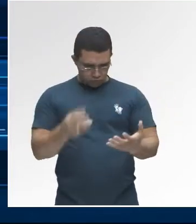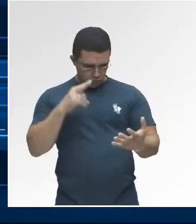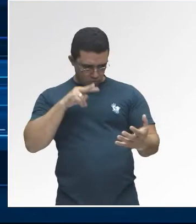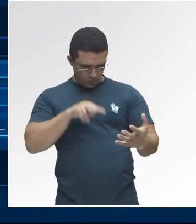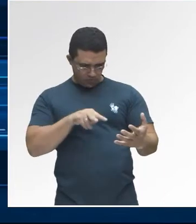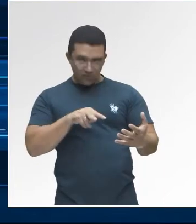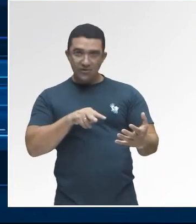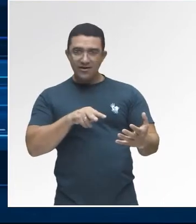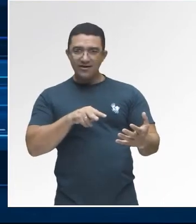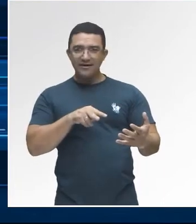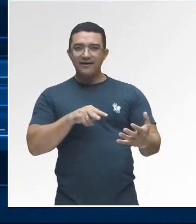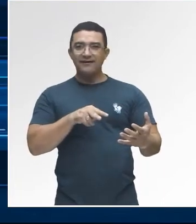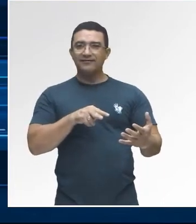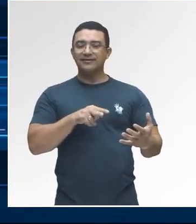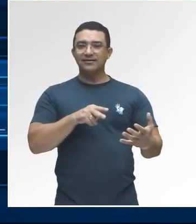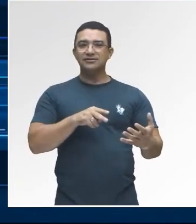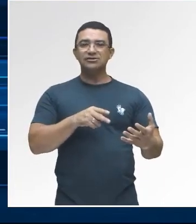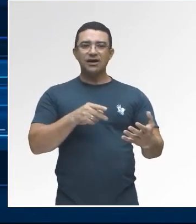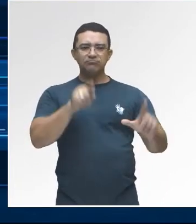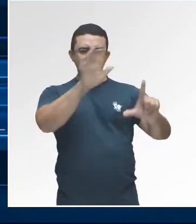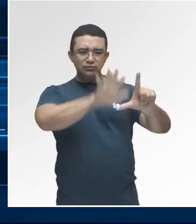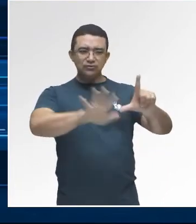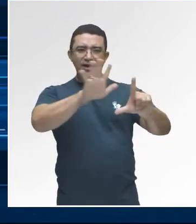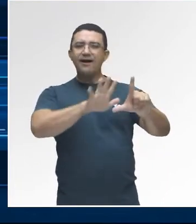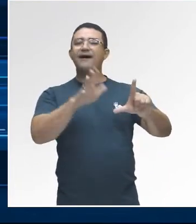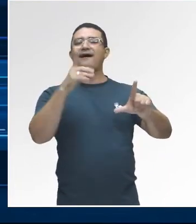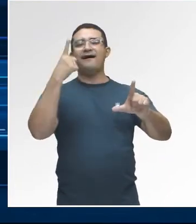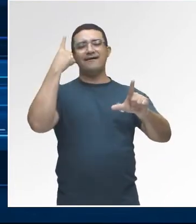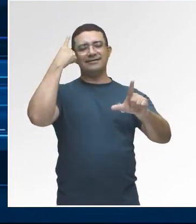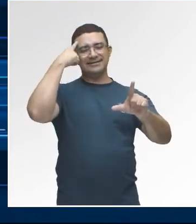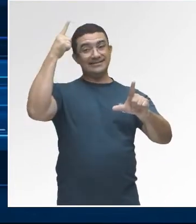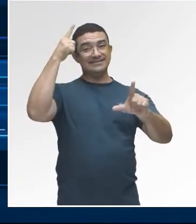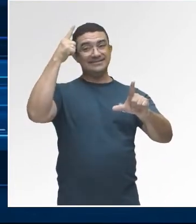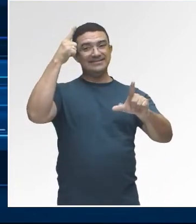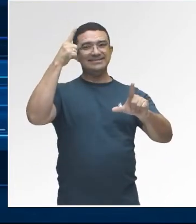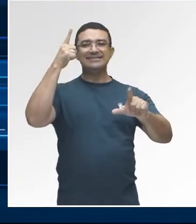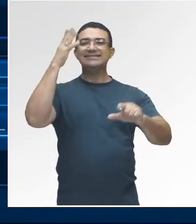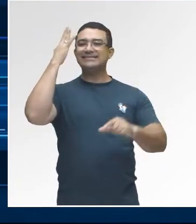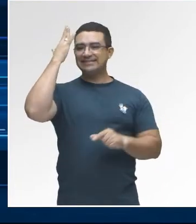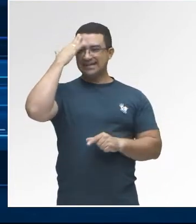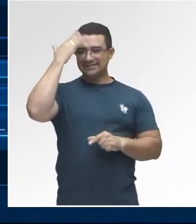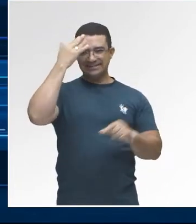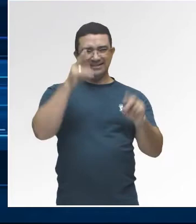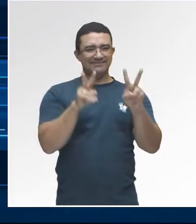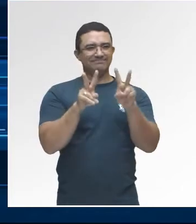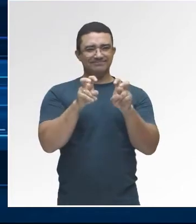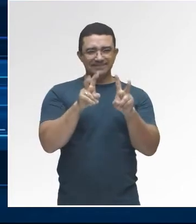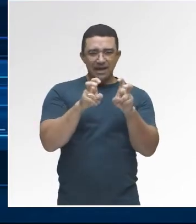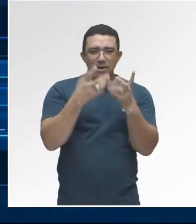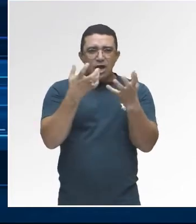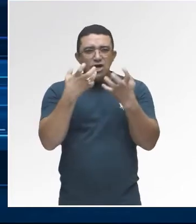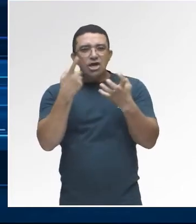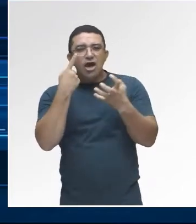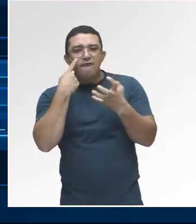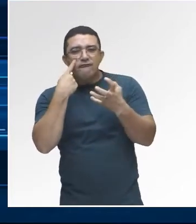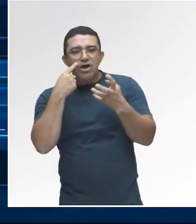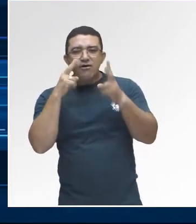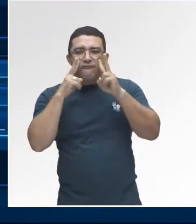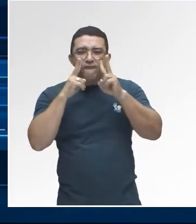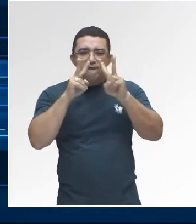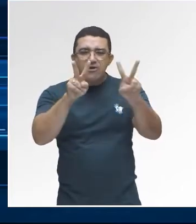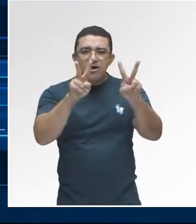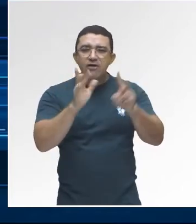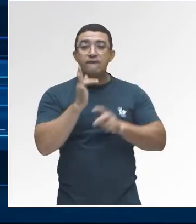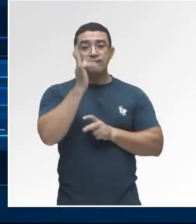aqui no texto, então você já tem logo uma suspeita, né? É uma cigana, está querendo ver o futuro, ou uma pessoa que está